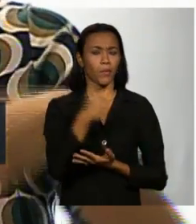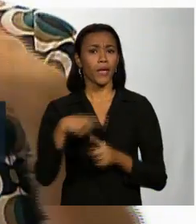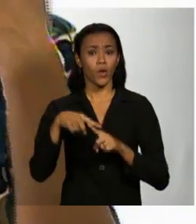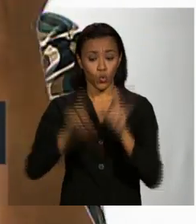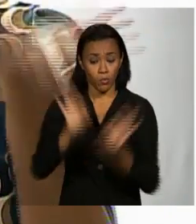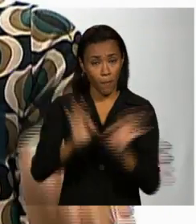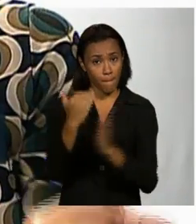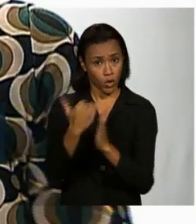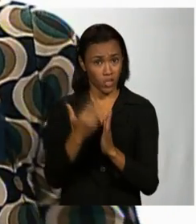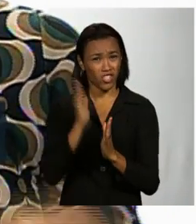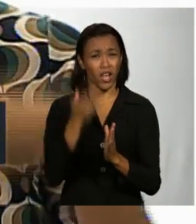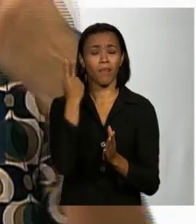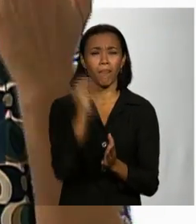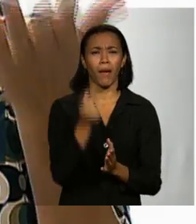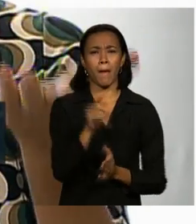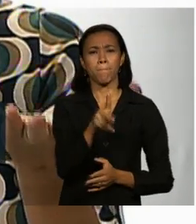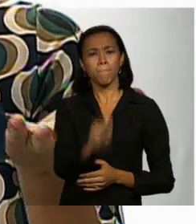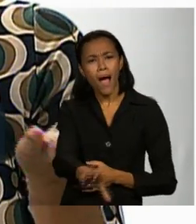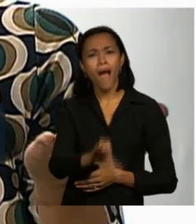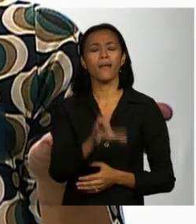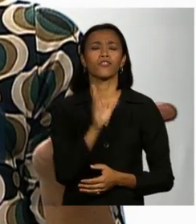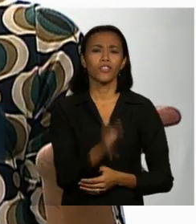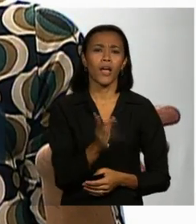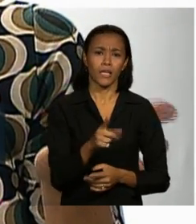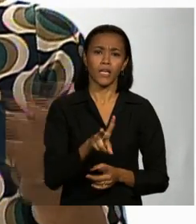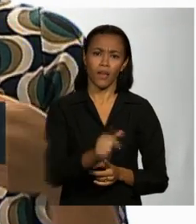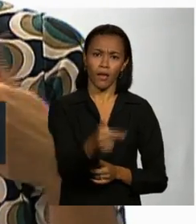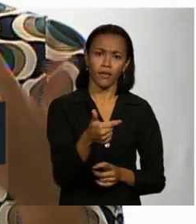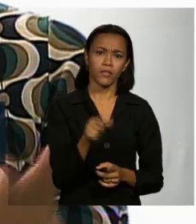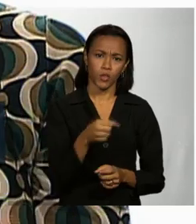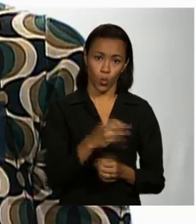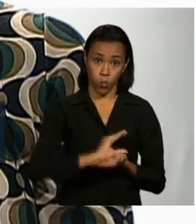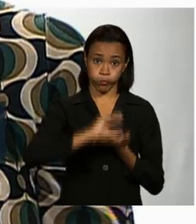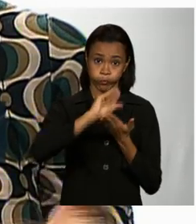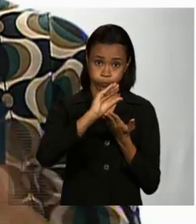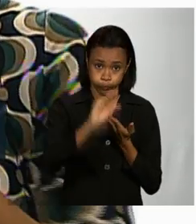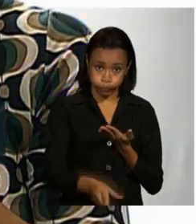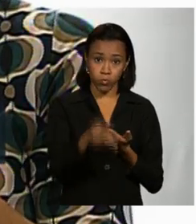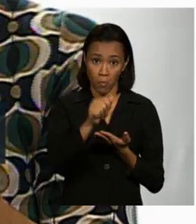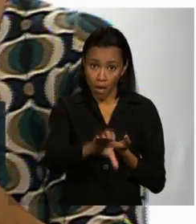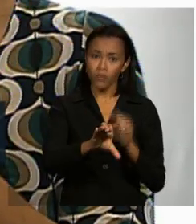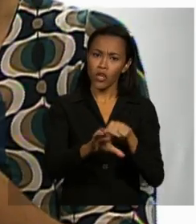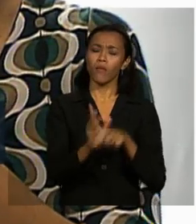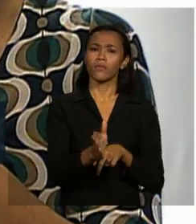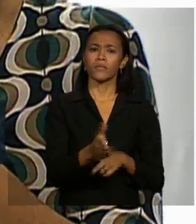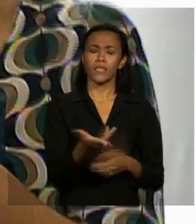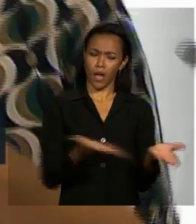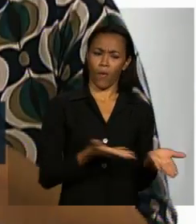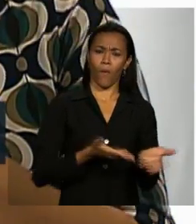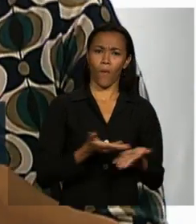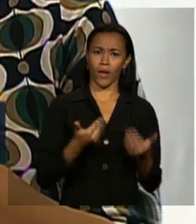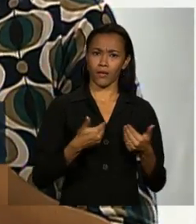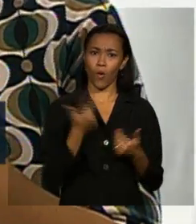projetos muitos deles estavam no pque A previsão era que eles fossem tocados com recursos do orçamento e agora eh